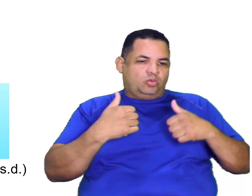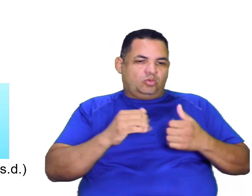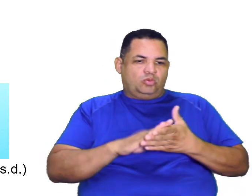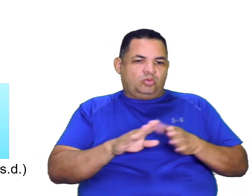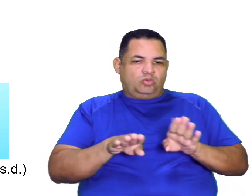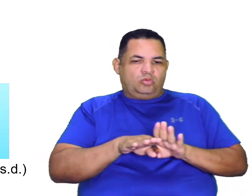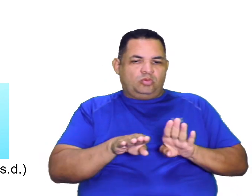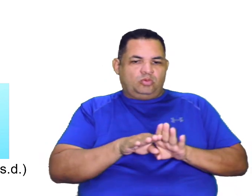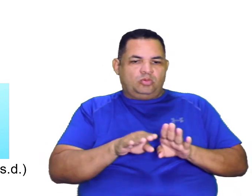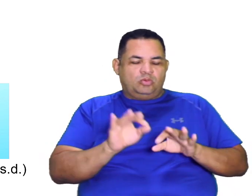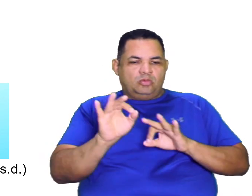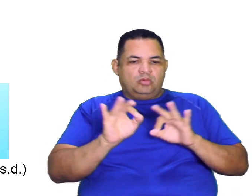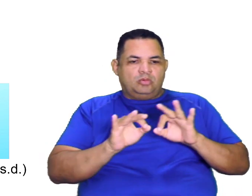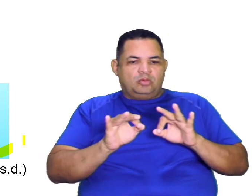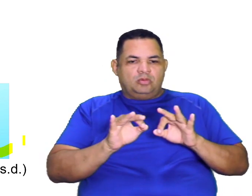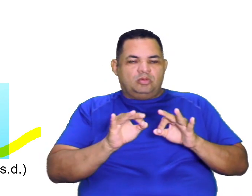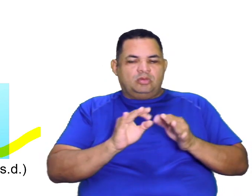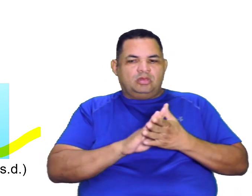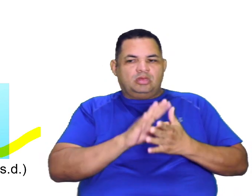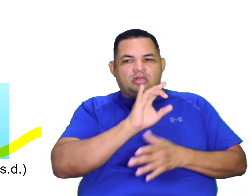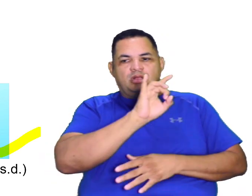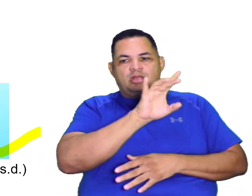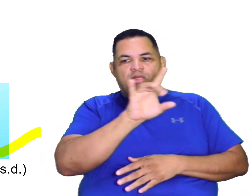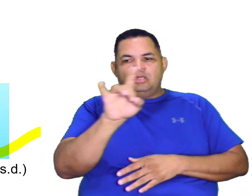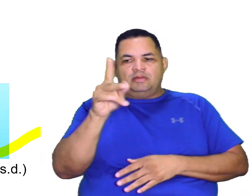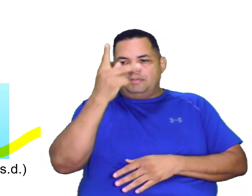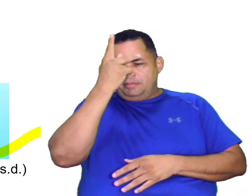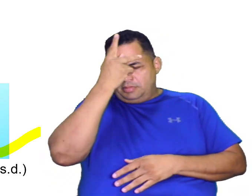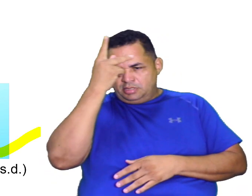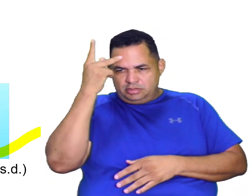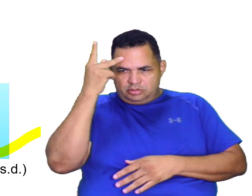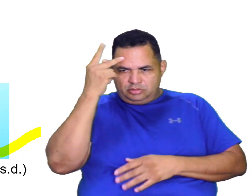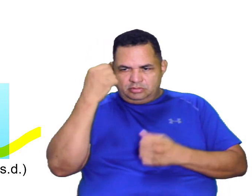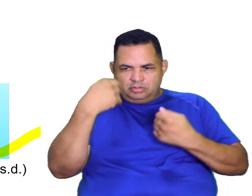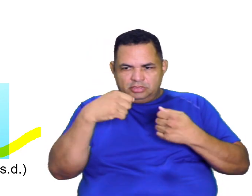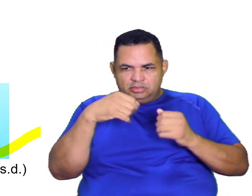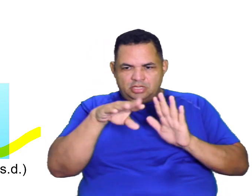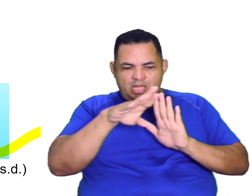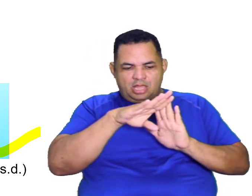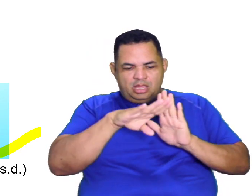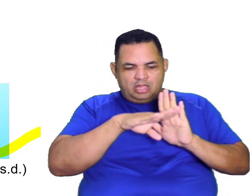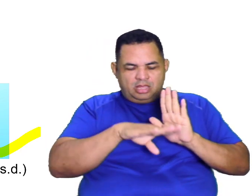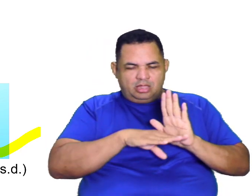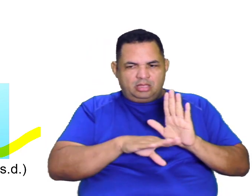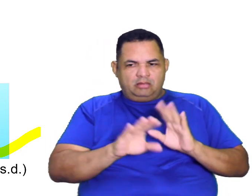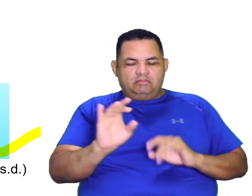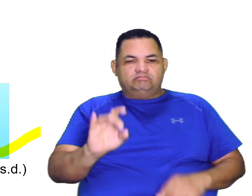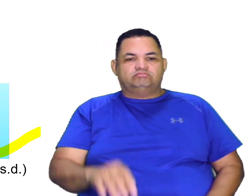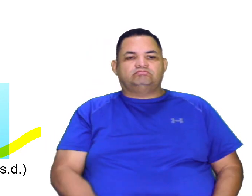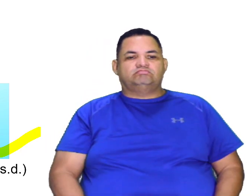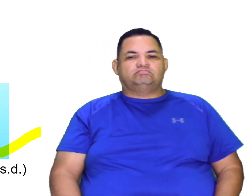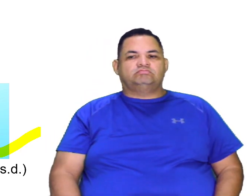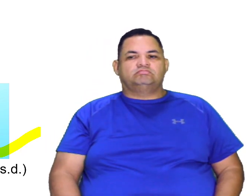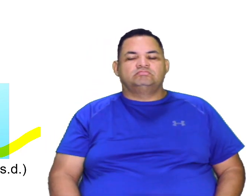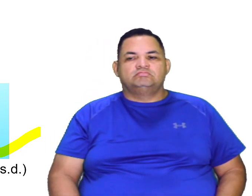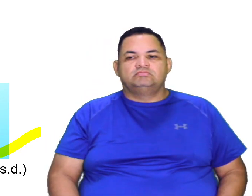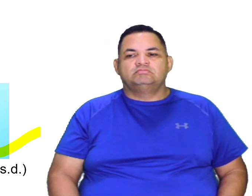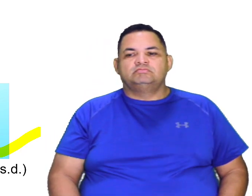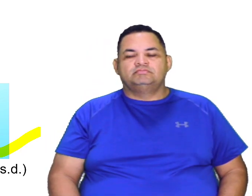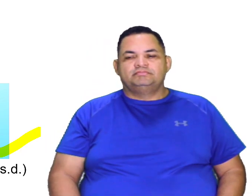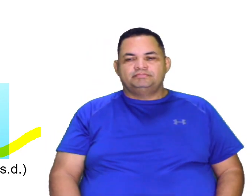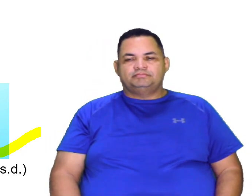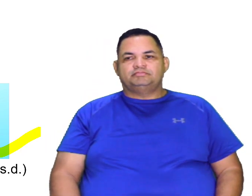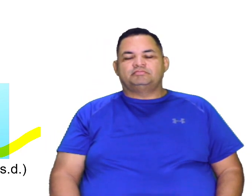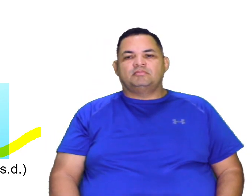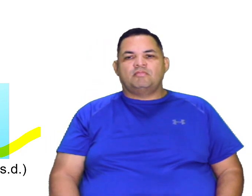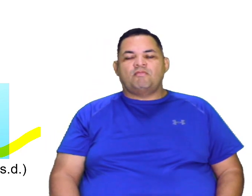vida e precisam ser prescritos de forma individual, tá bom? Muito bem.